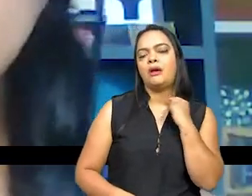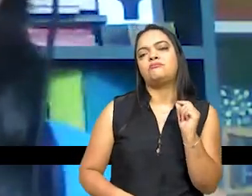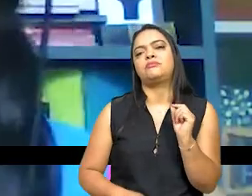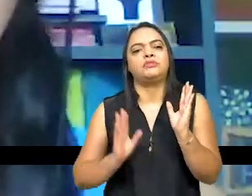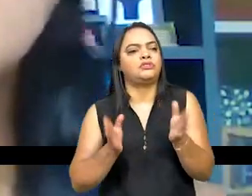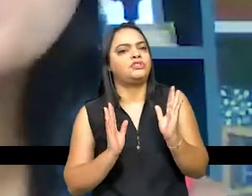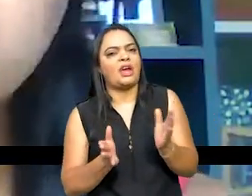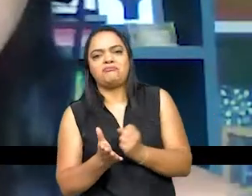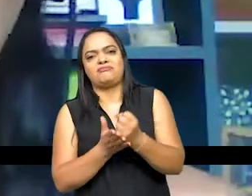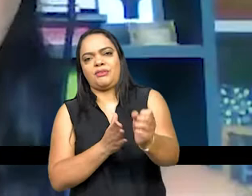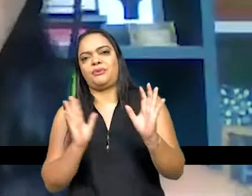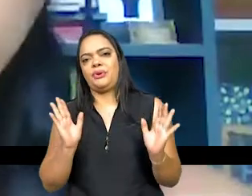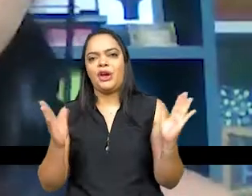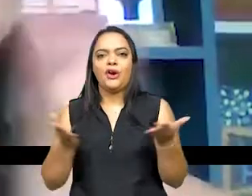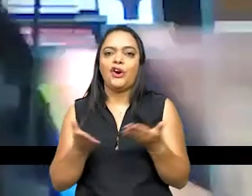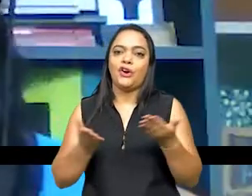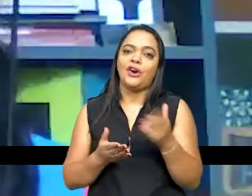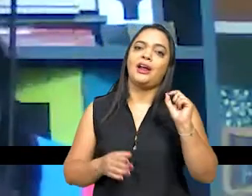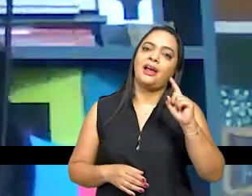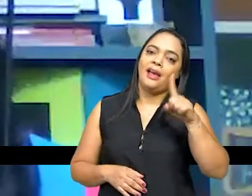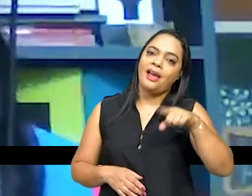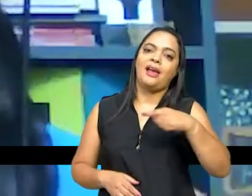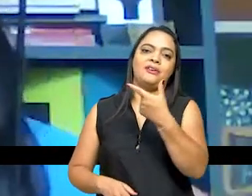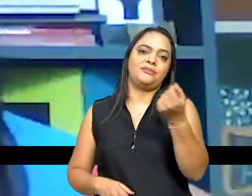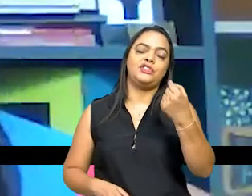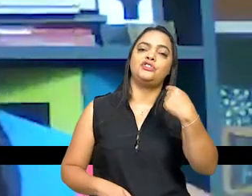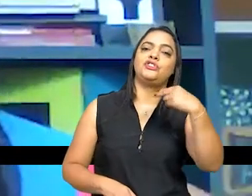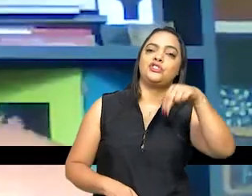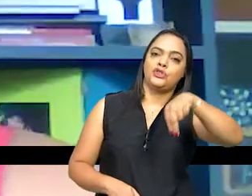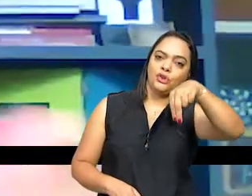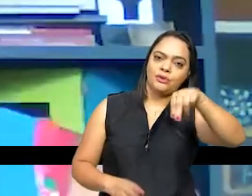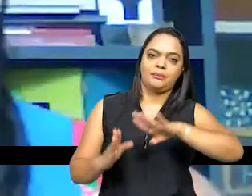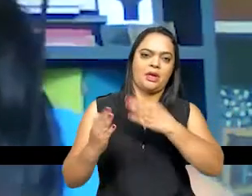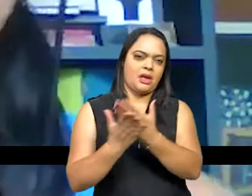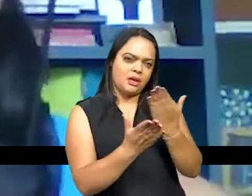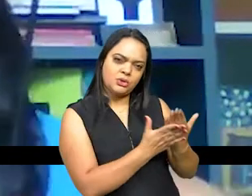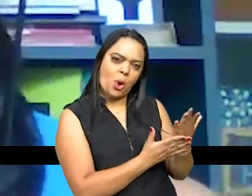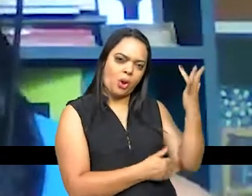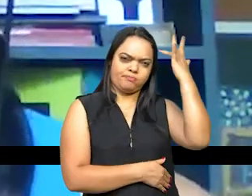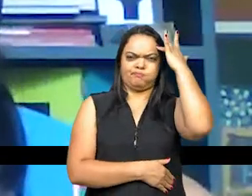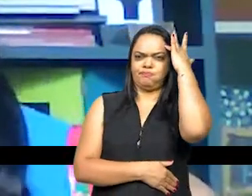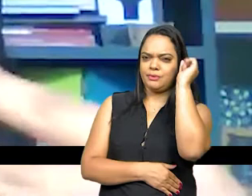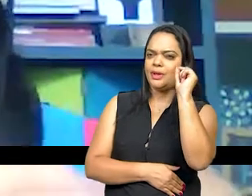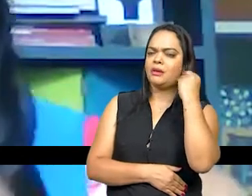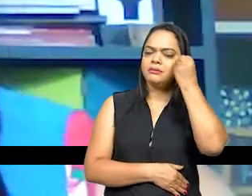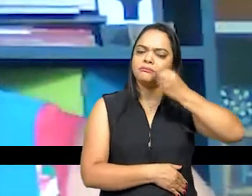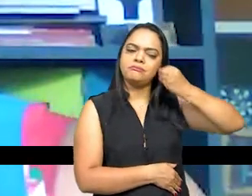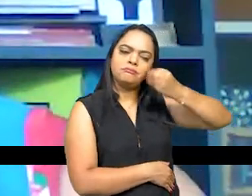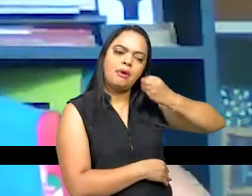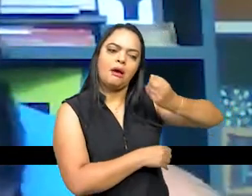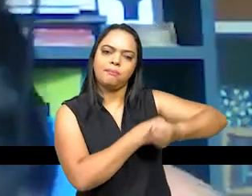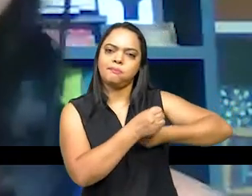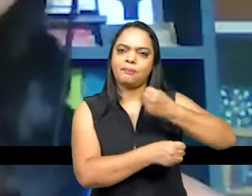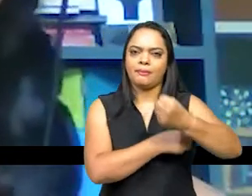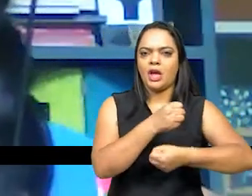né? A gente está no 20 de novembro. As escolas, nos seus processos de amadurecimento, com suas experiências, algumas que só fazem